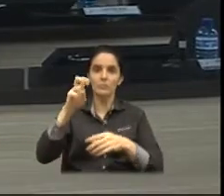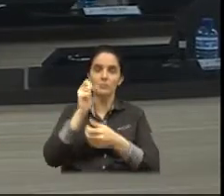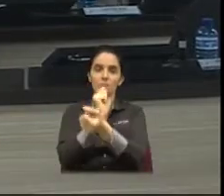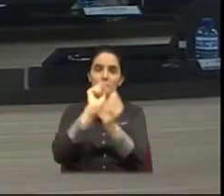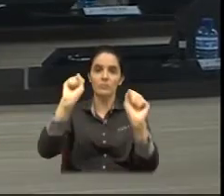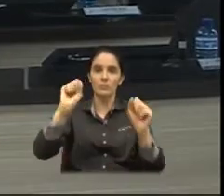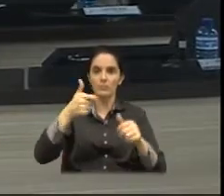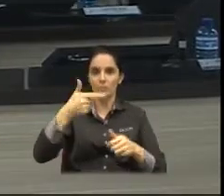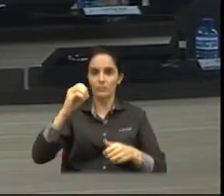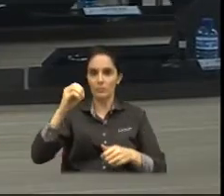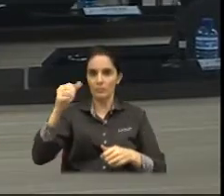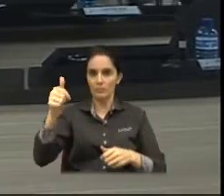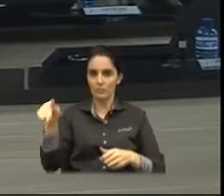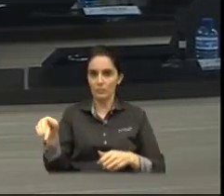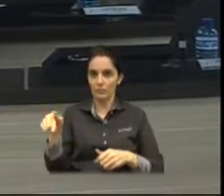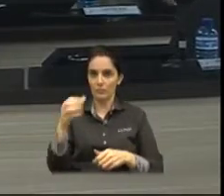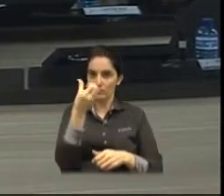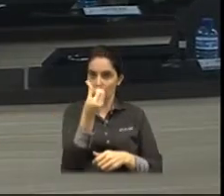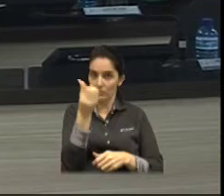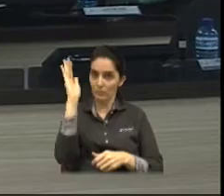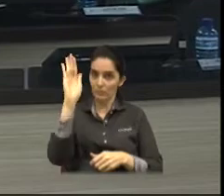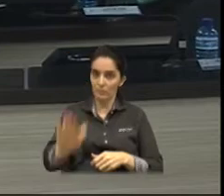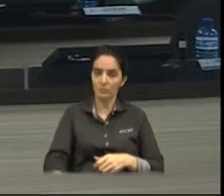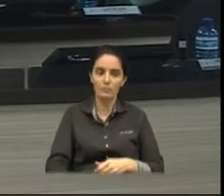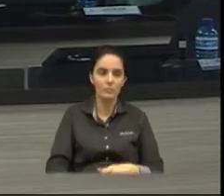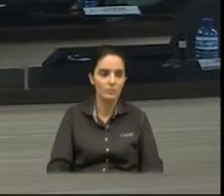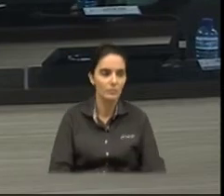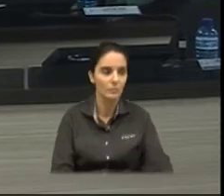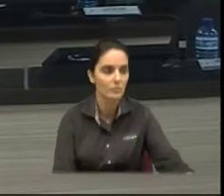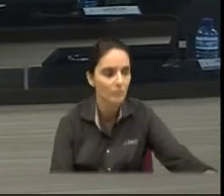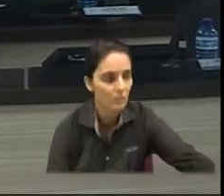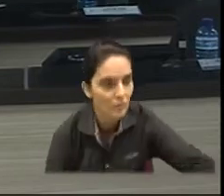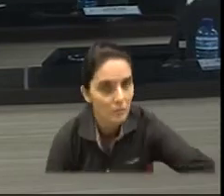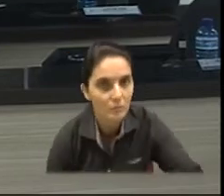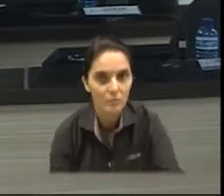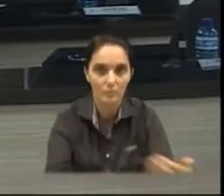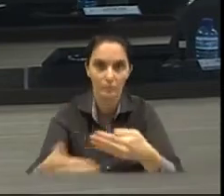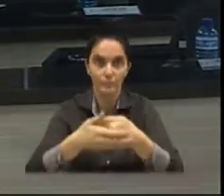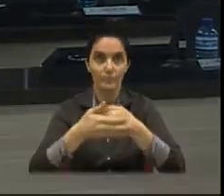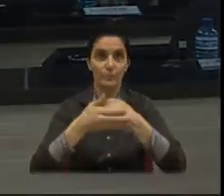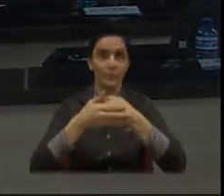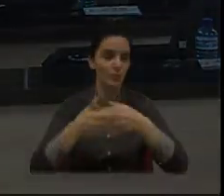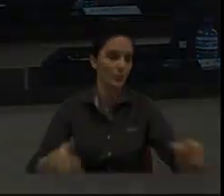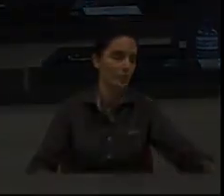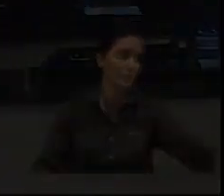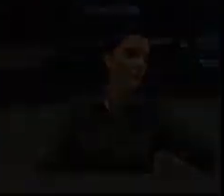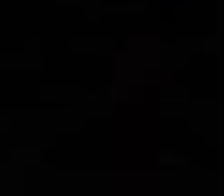2017, às 18h. Está encerrada a sessão.